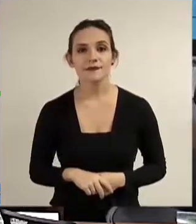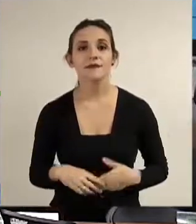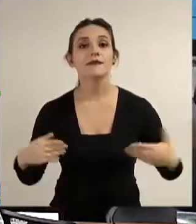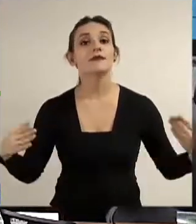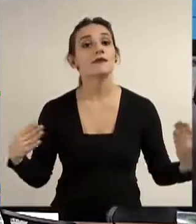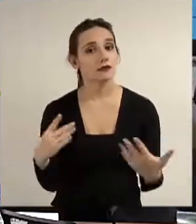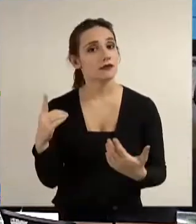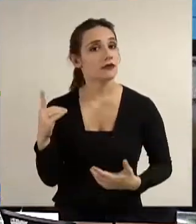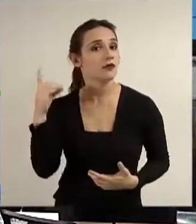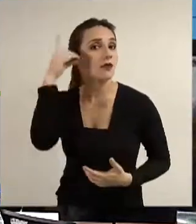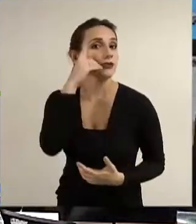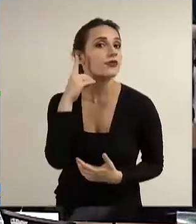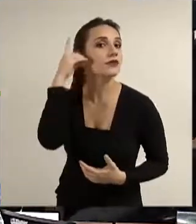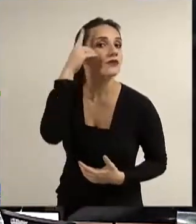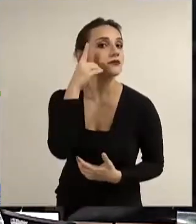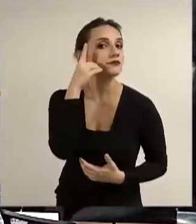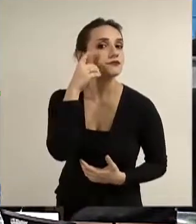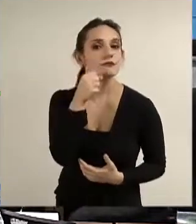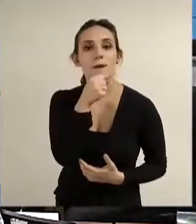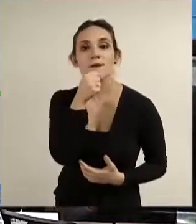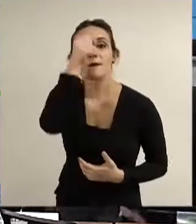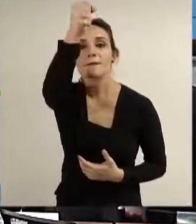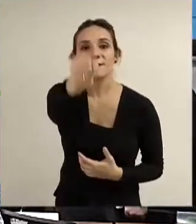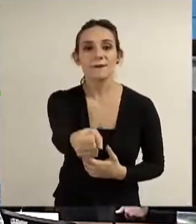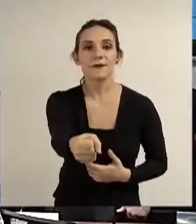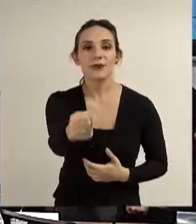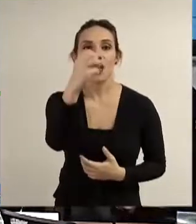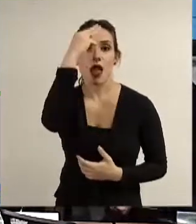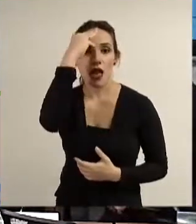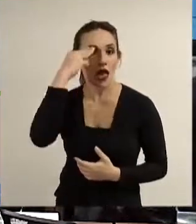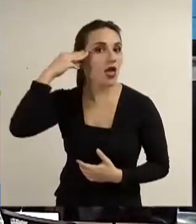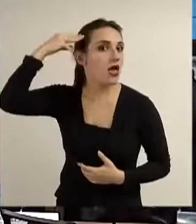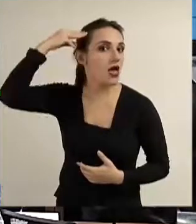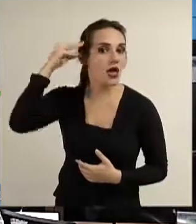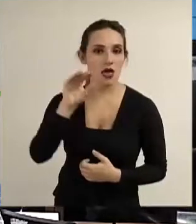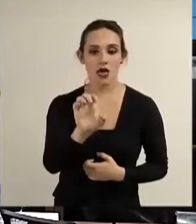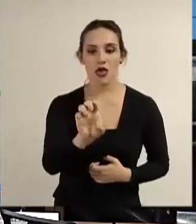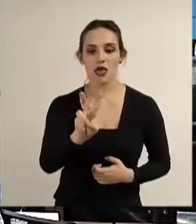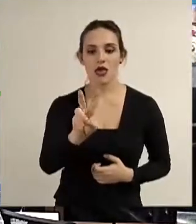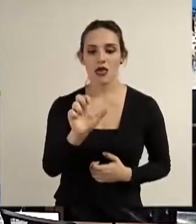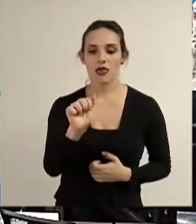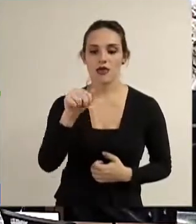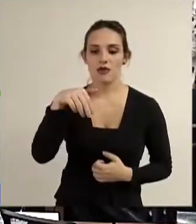Com a palavra, o ilustre deputado Evander Vendramini.